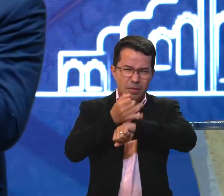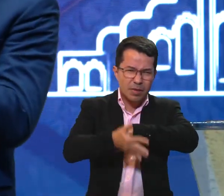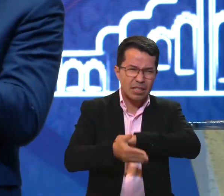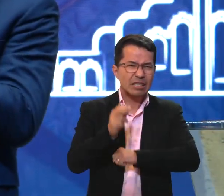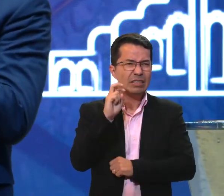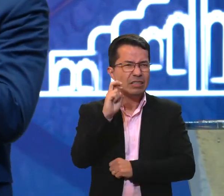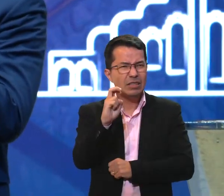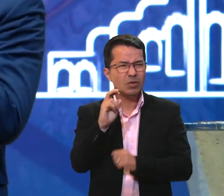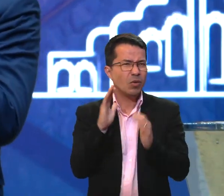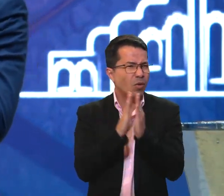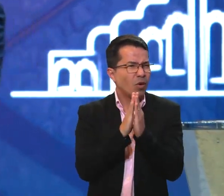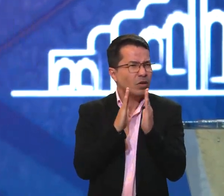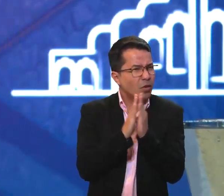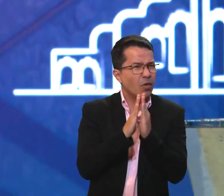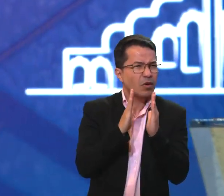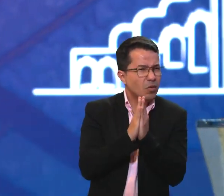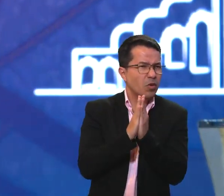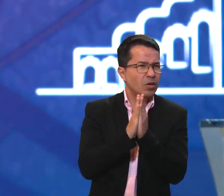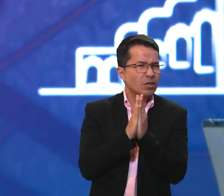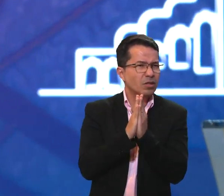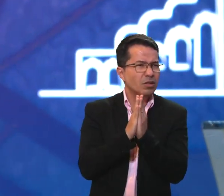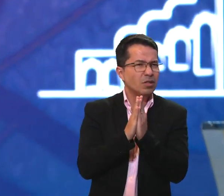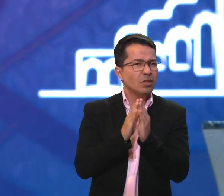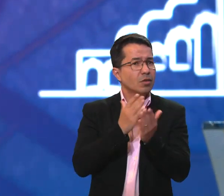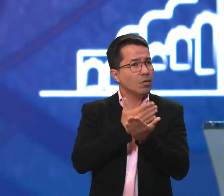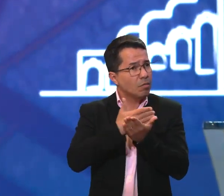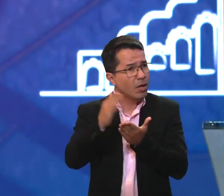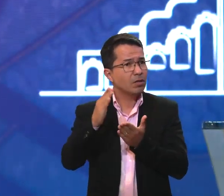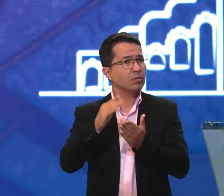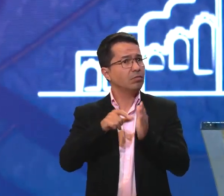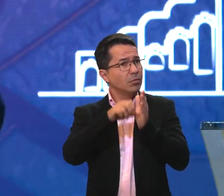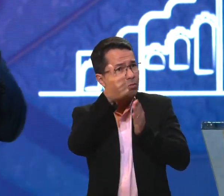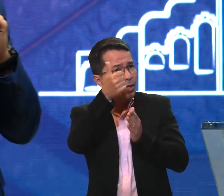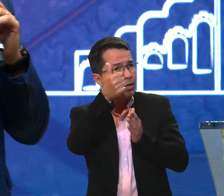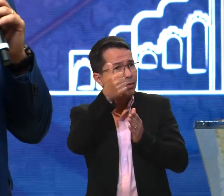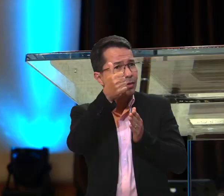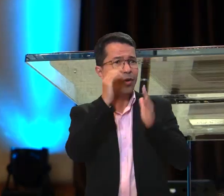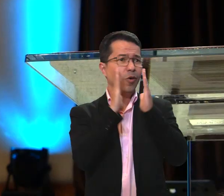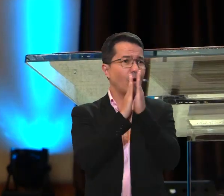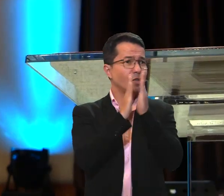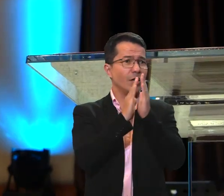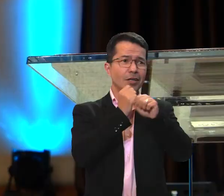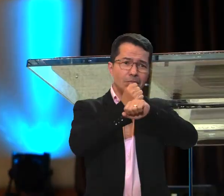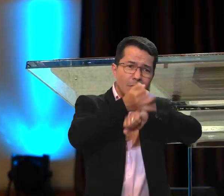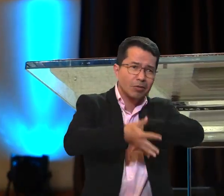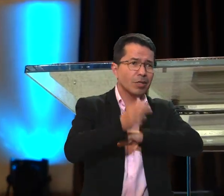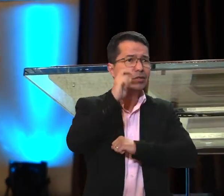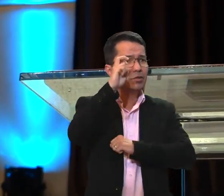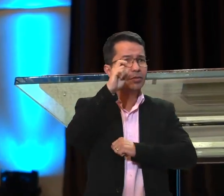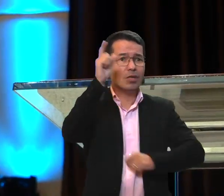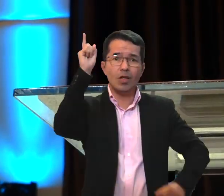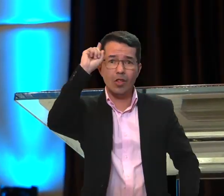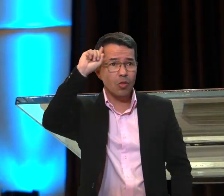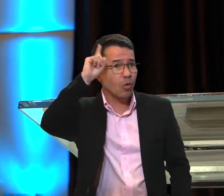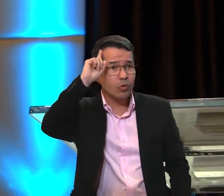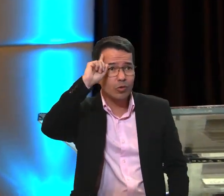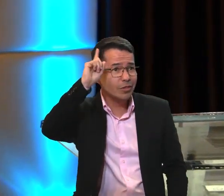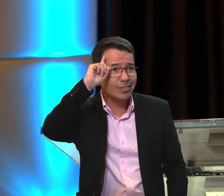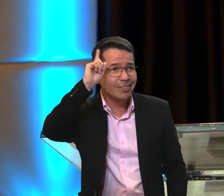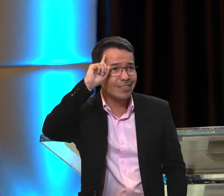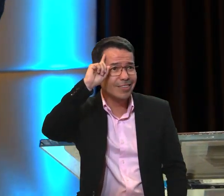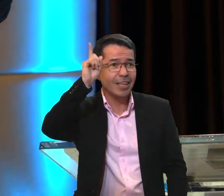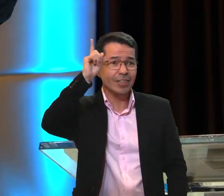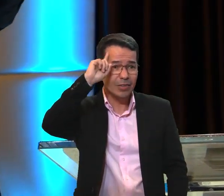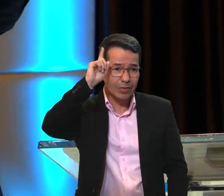vinham orar. E depois saíam para trabalhar. E eles começaram a fazer isso todos os dias. Deus não